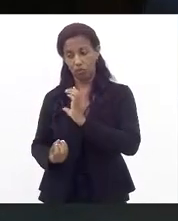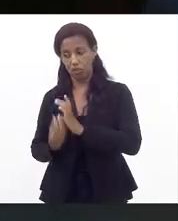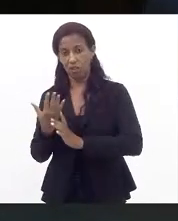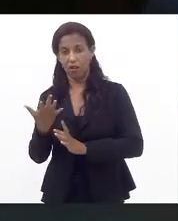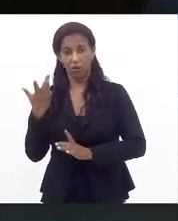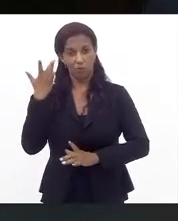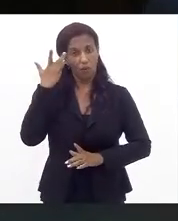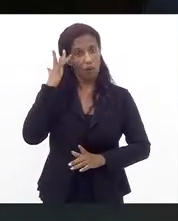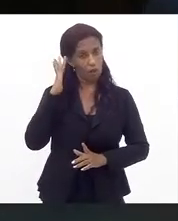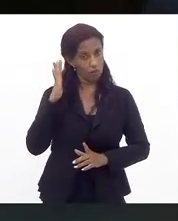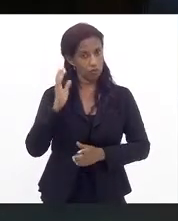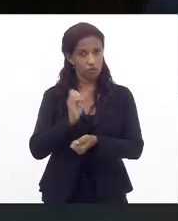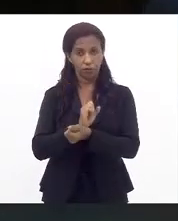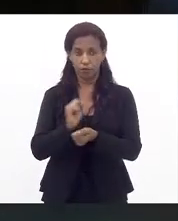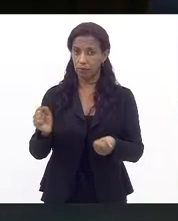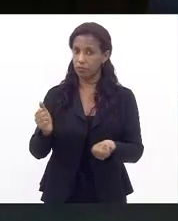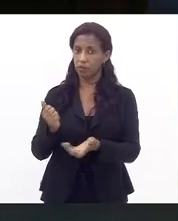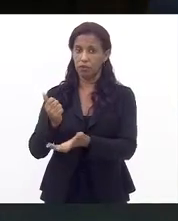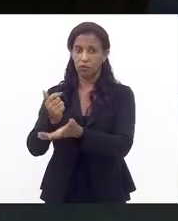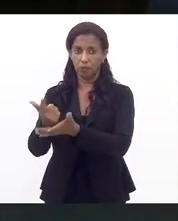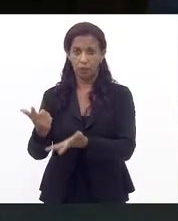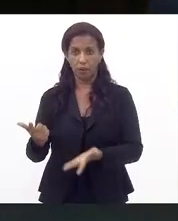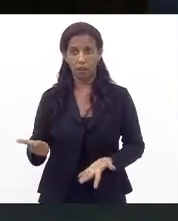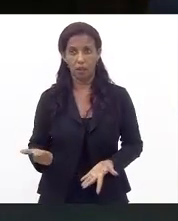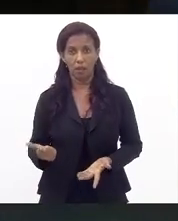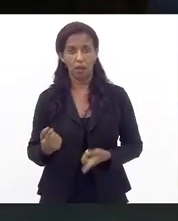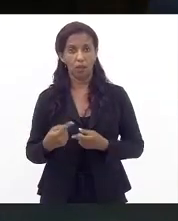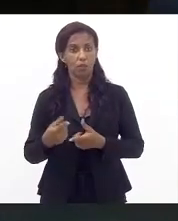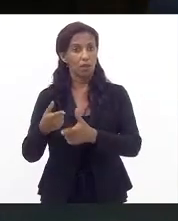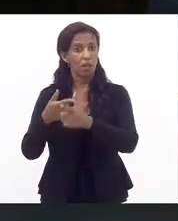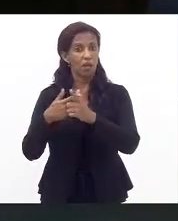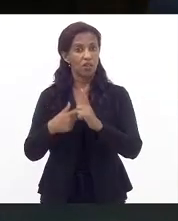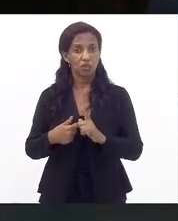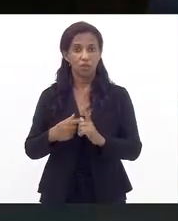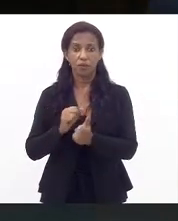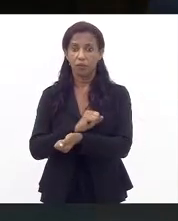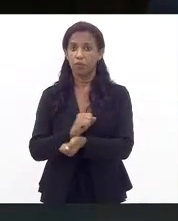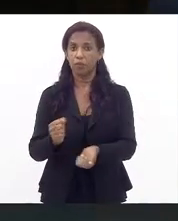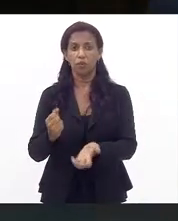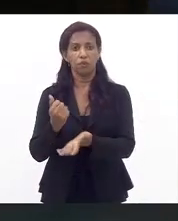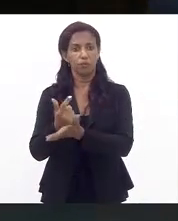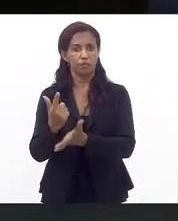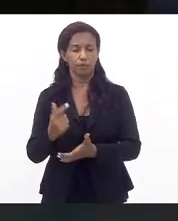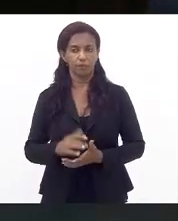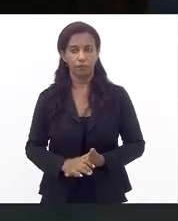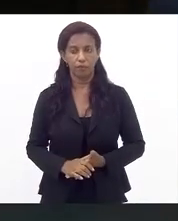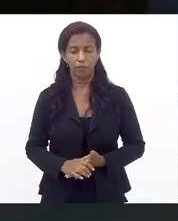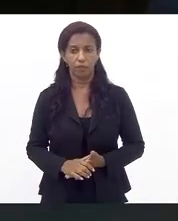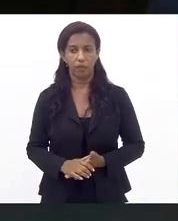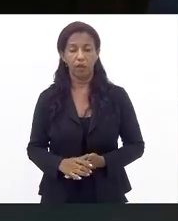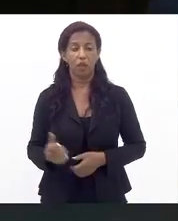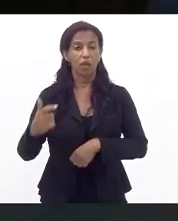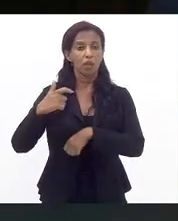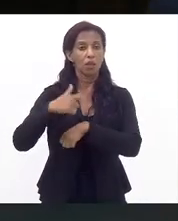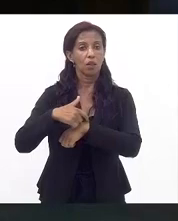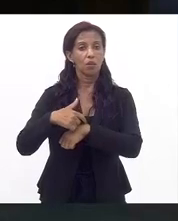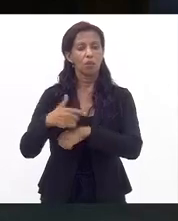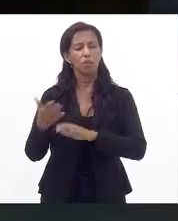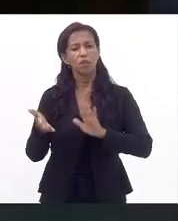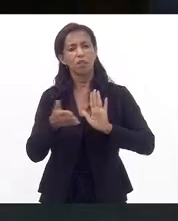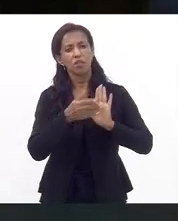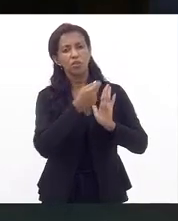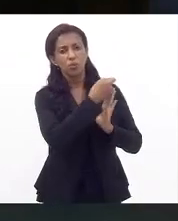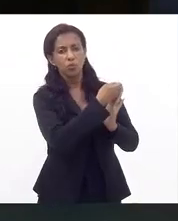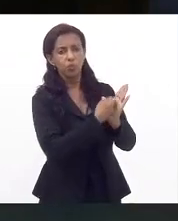Achou hoje eu acho viu meu secretário quer dívida do Rio de Janeiro impagável e no momento É Que Nós criamos uma